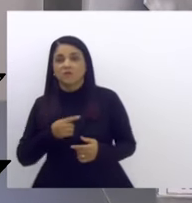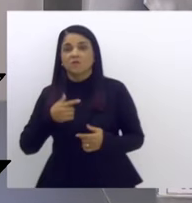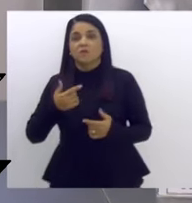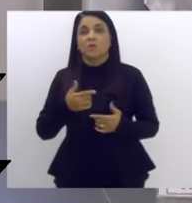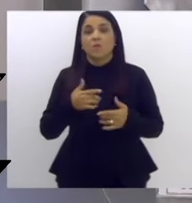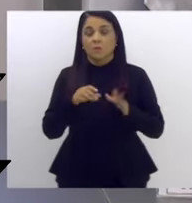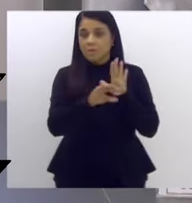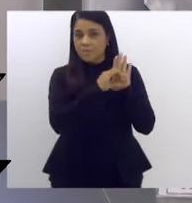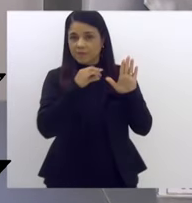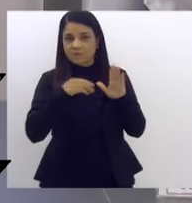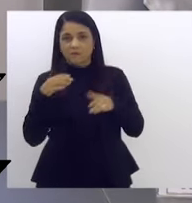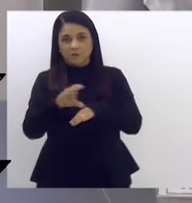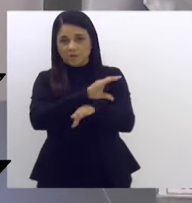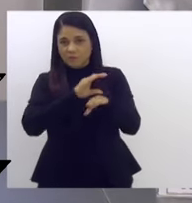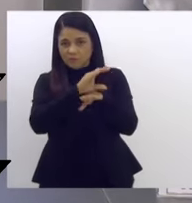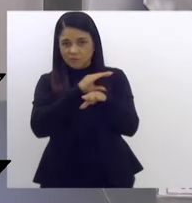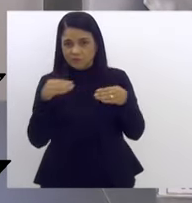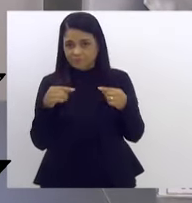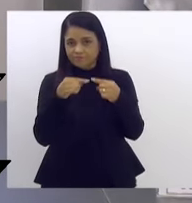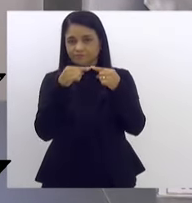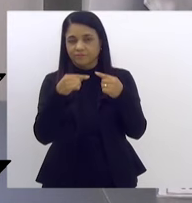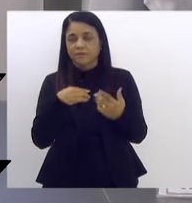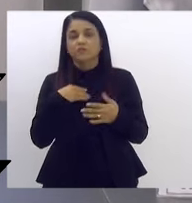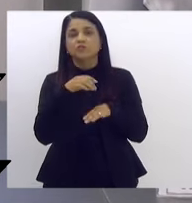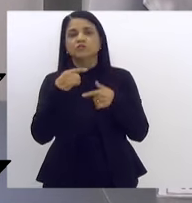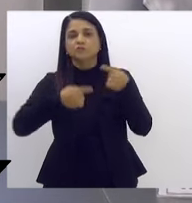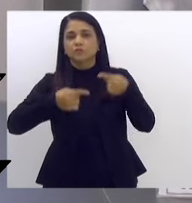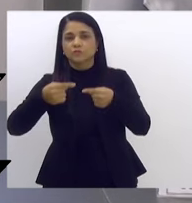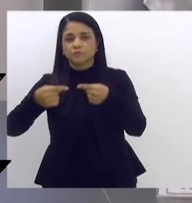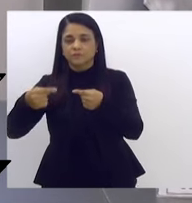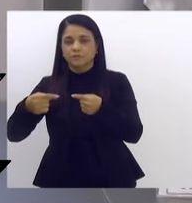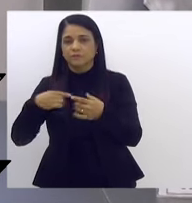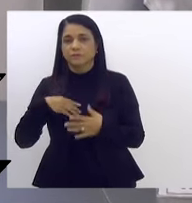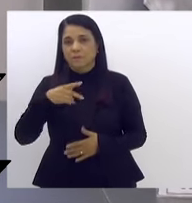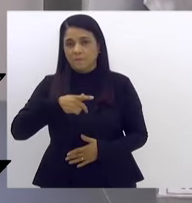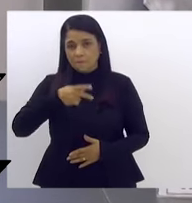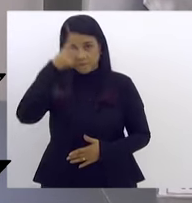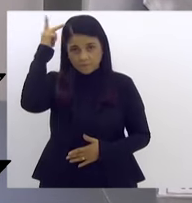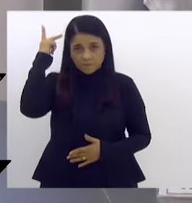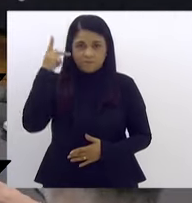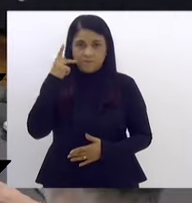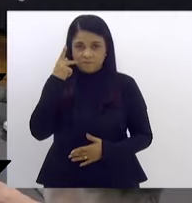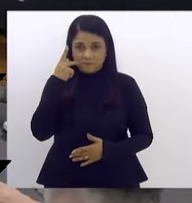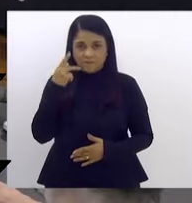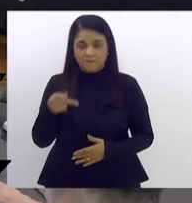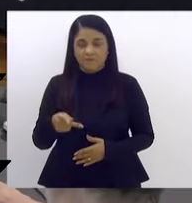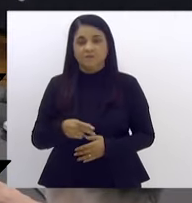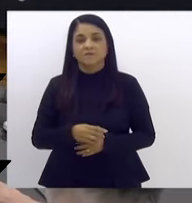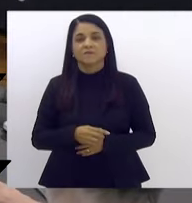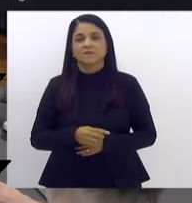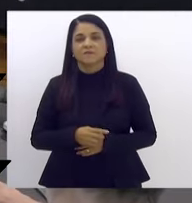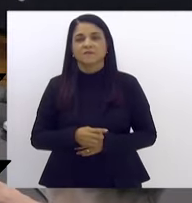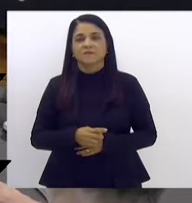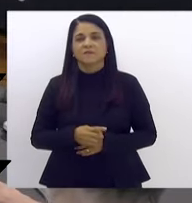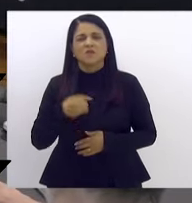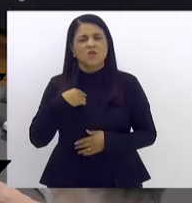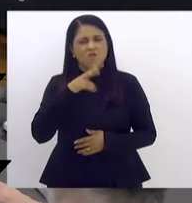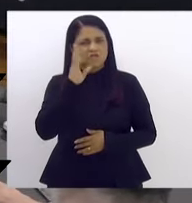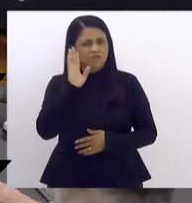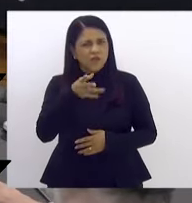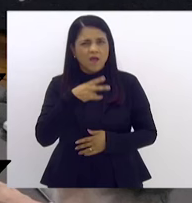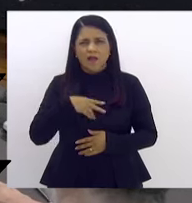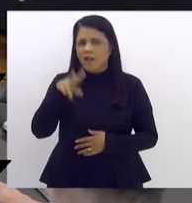parecer é pela constitucionalidade em discussão senhor presidente Deputado Luis Paulo eu tenho uma forte lembrança que já